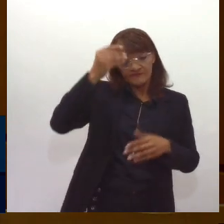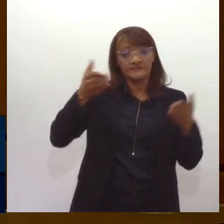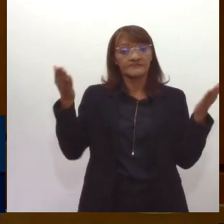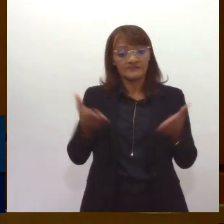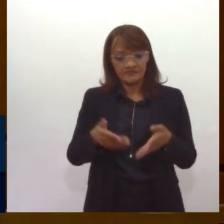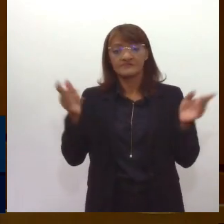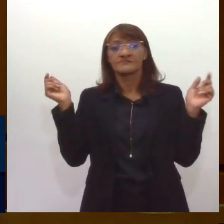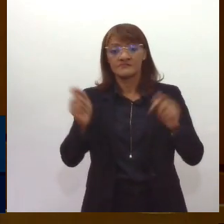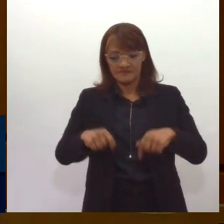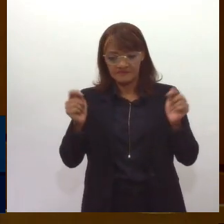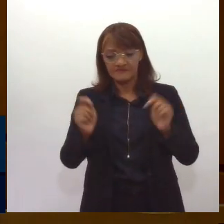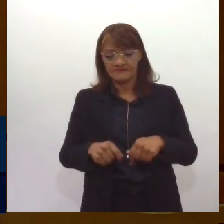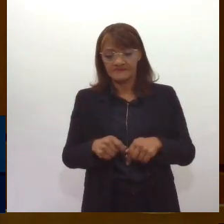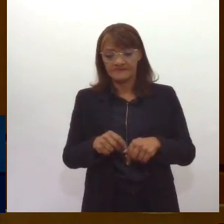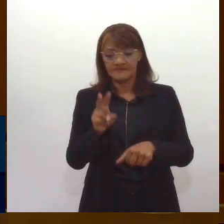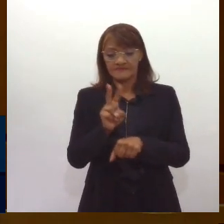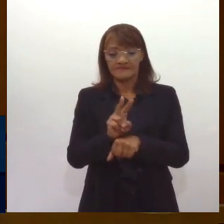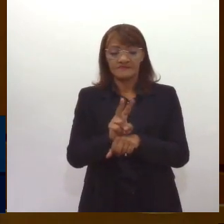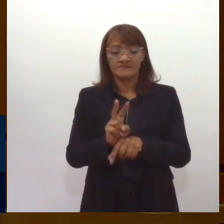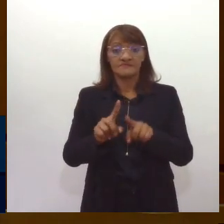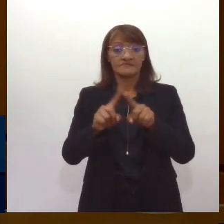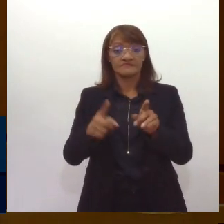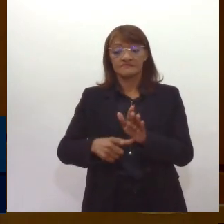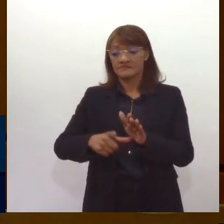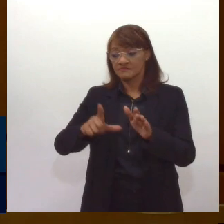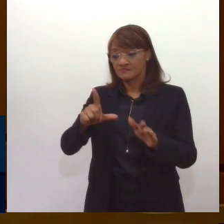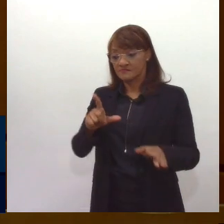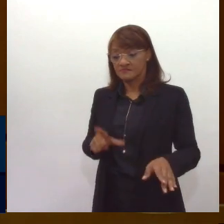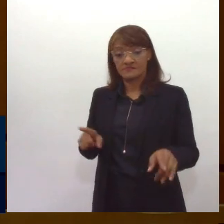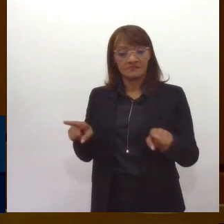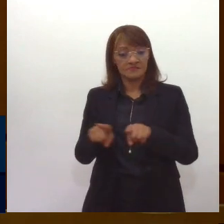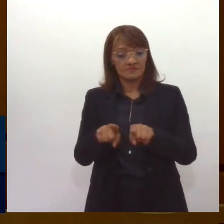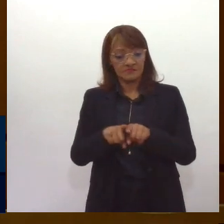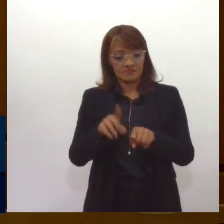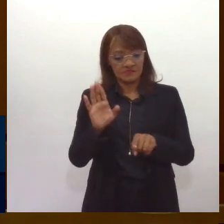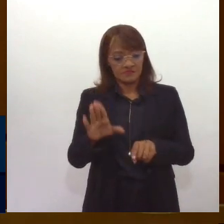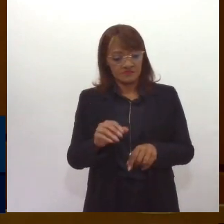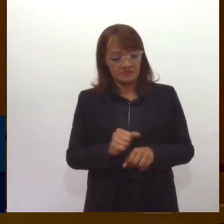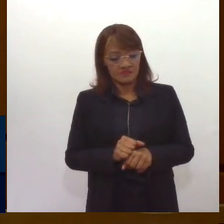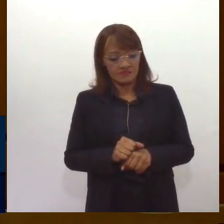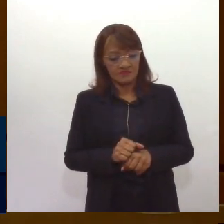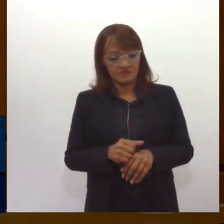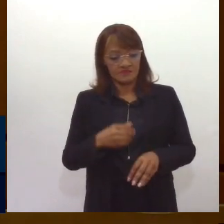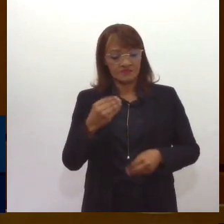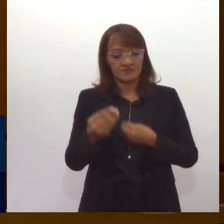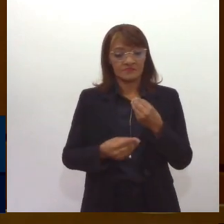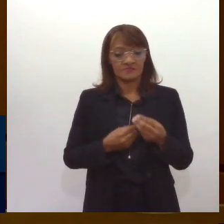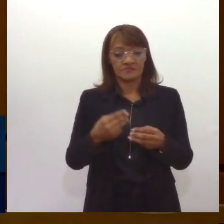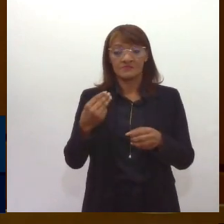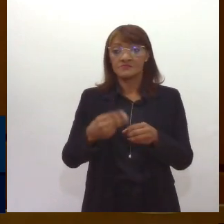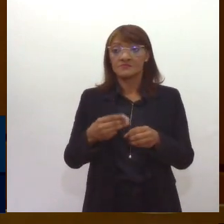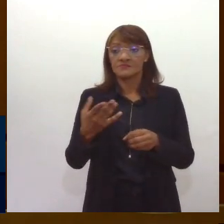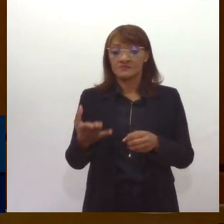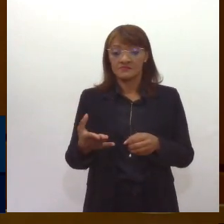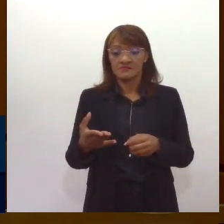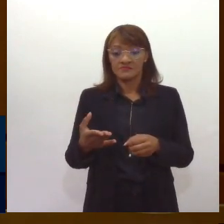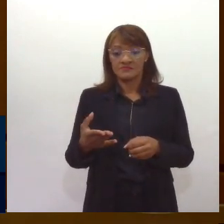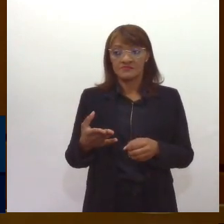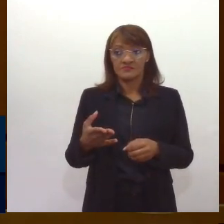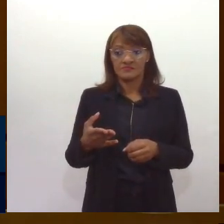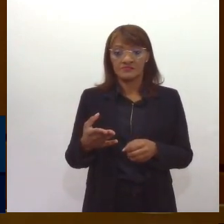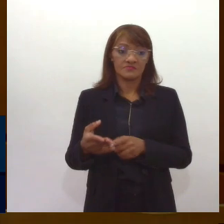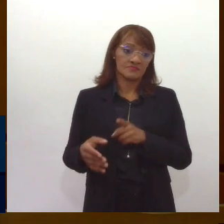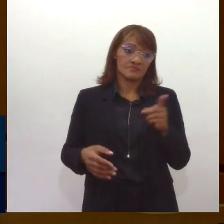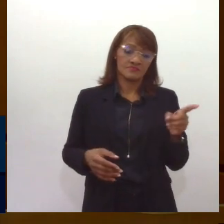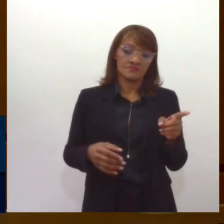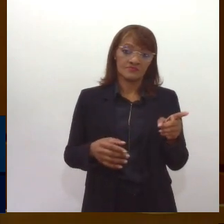que também os recursos que serão acrescidos ao município de São Cristóvão com aquela região. Hoje, com a receita,